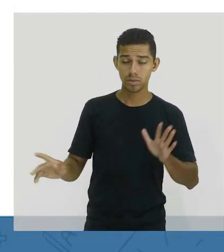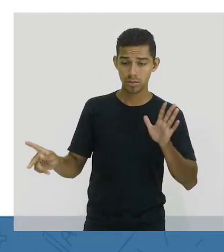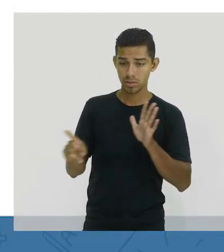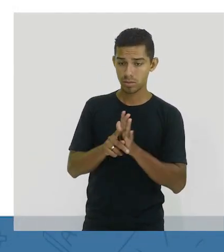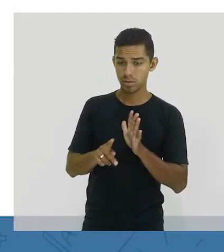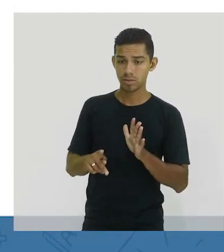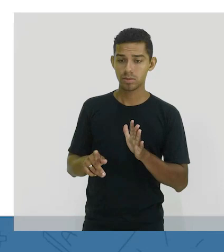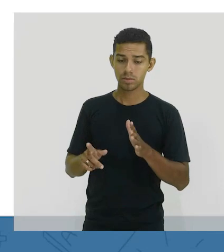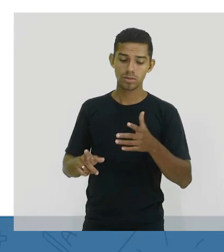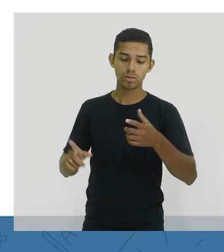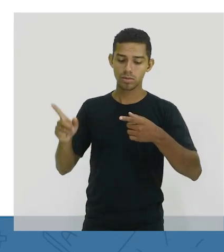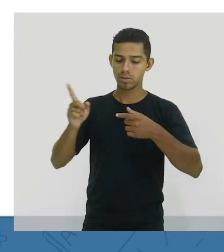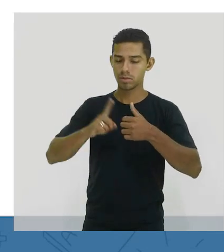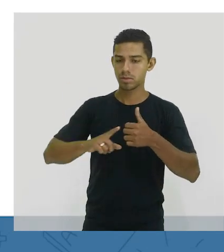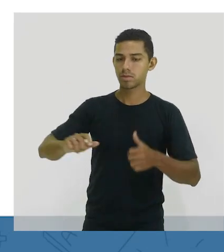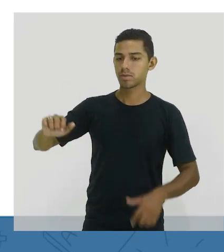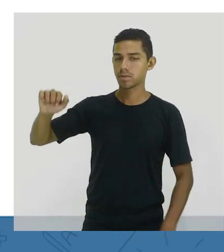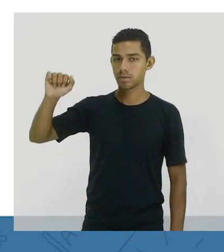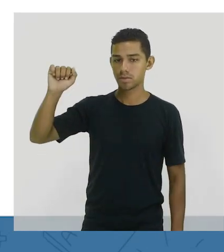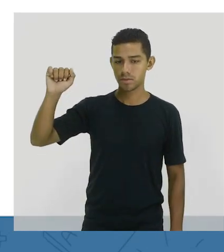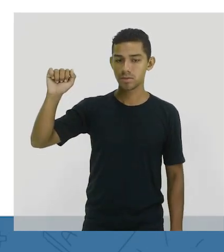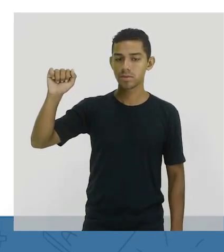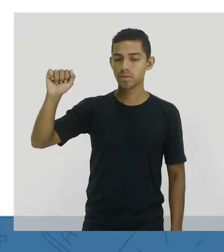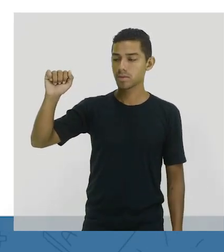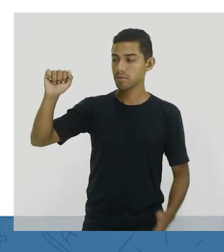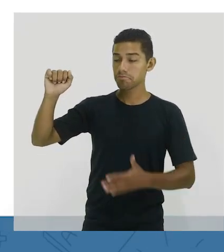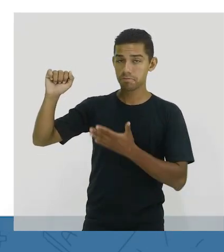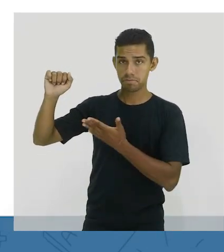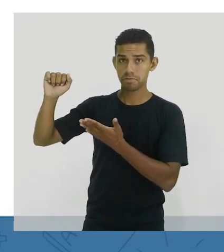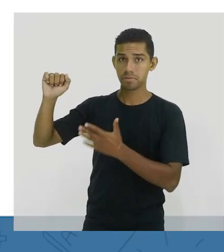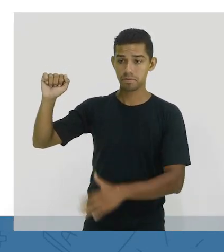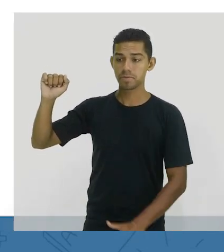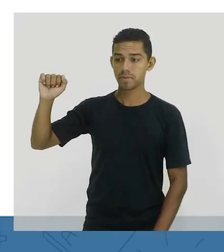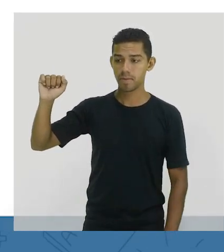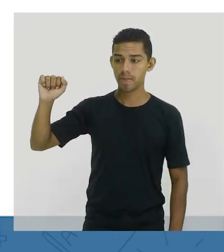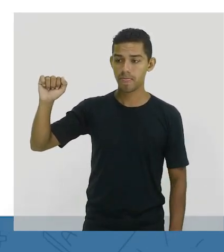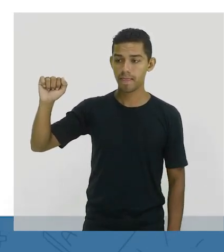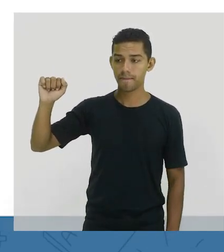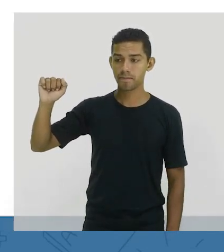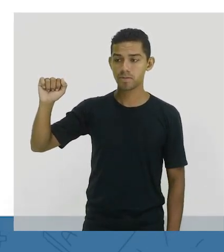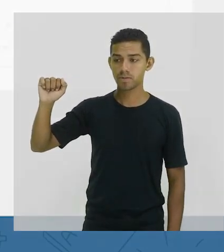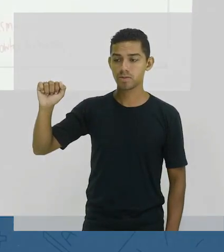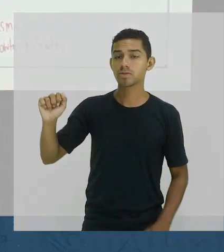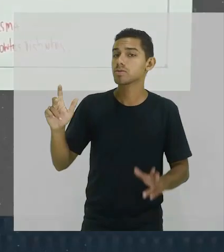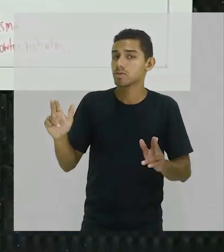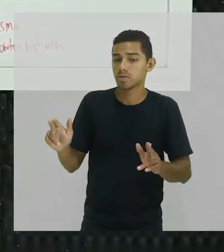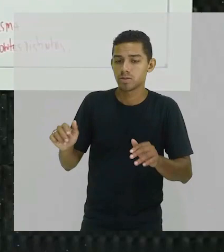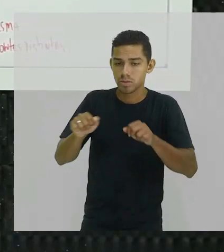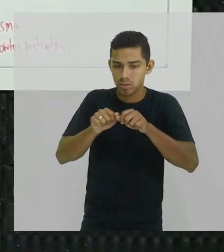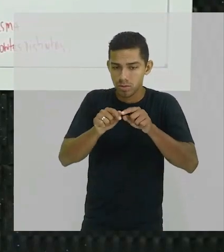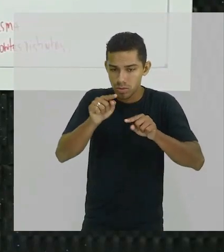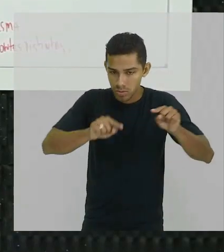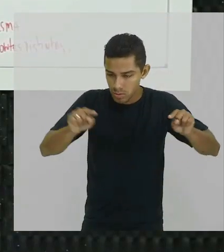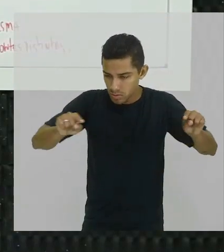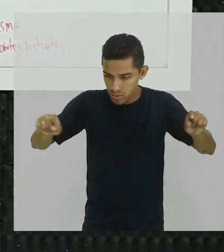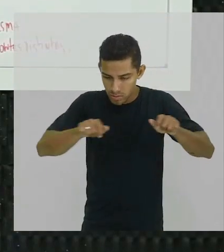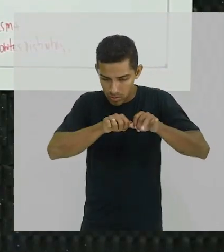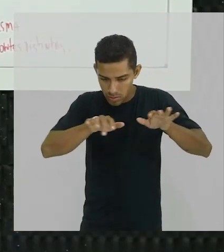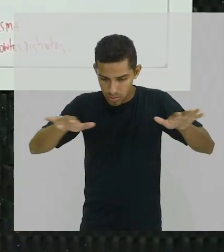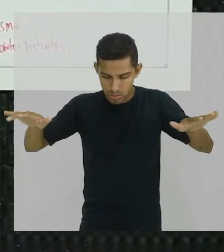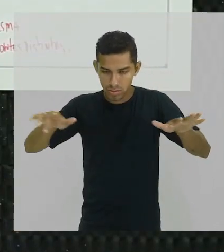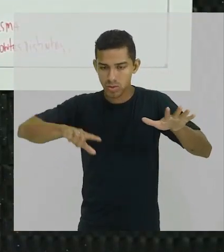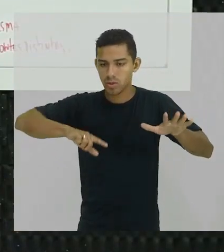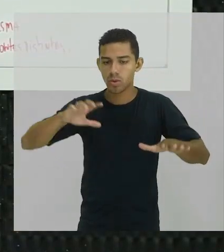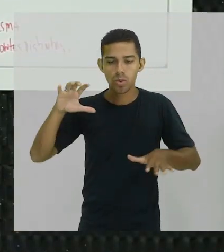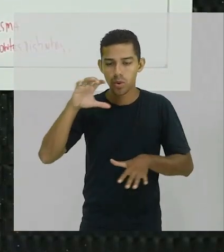né, só pode ser a letra A, né, que apresentam mesma amplitude e